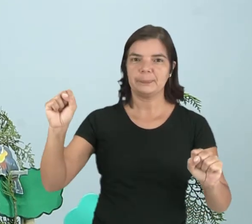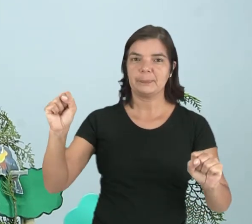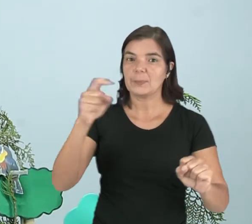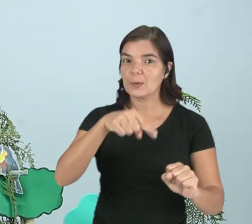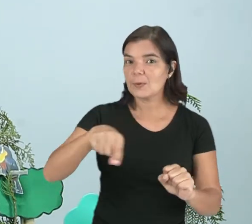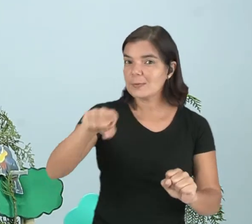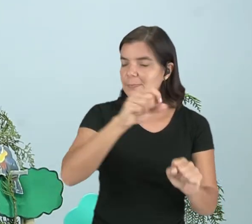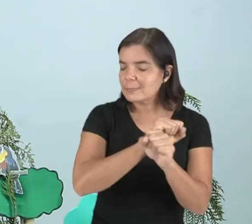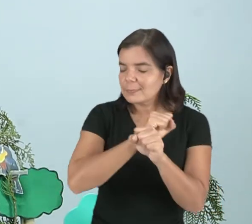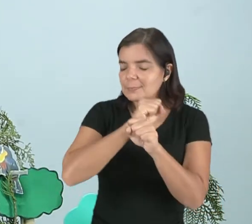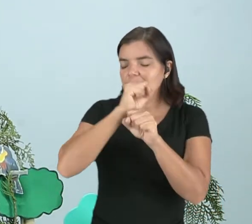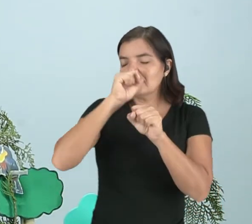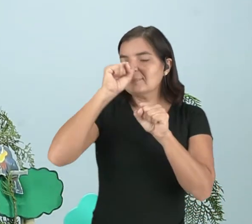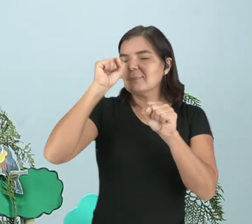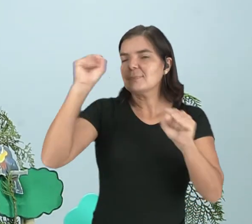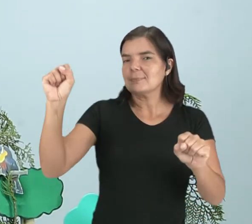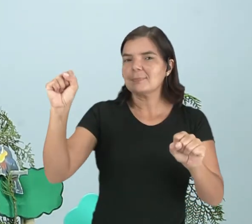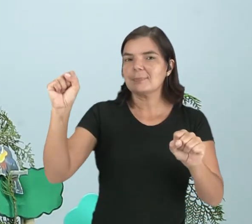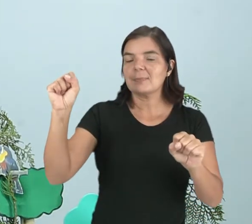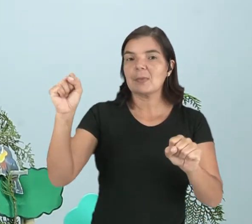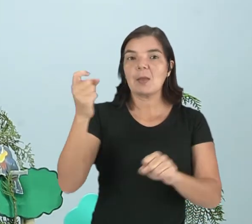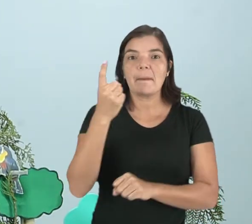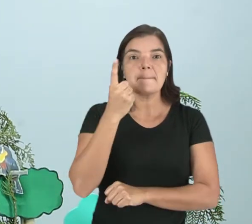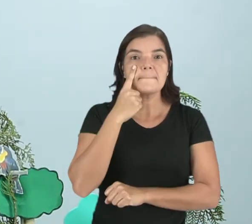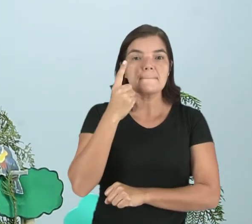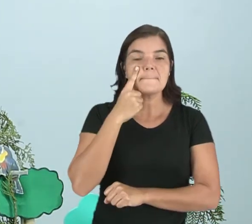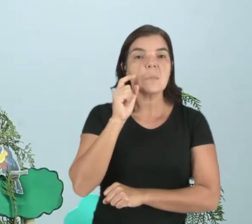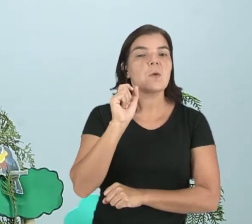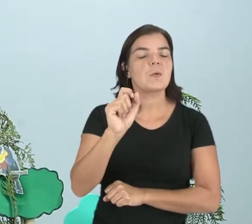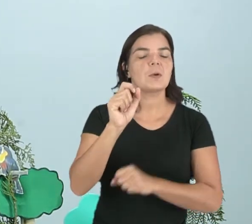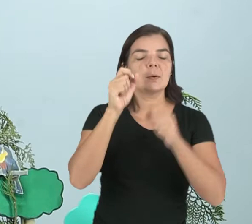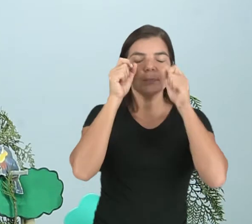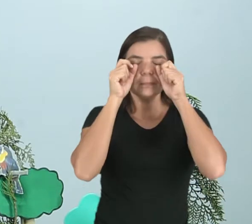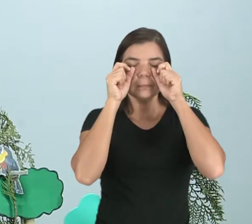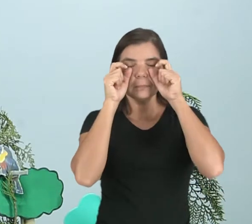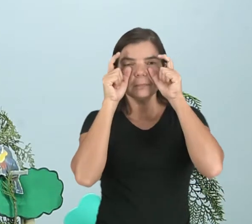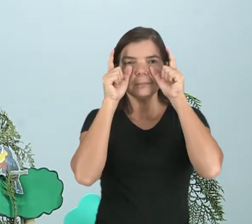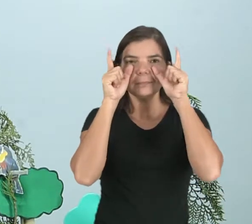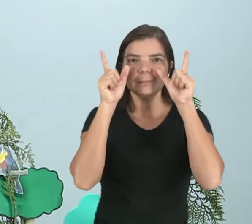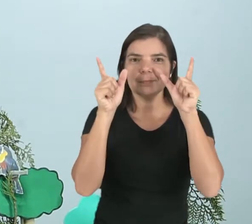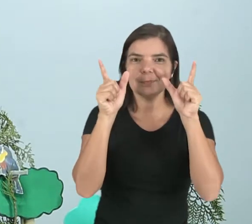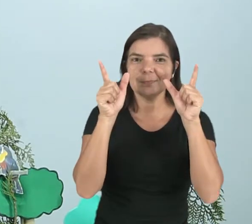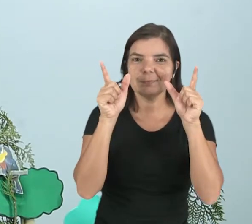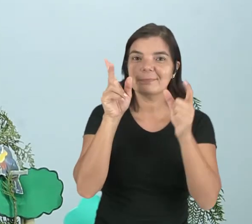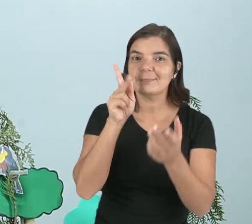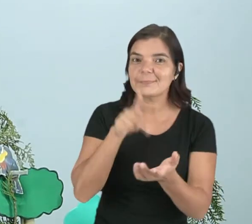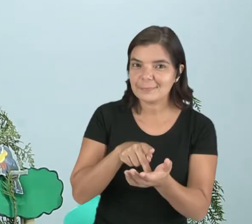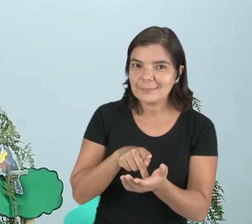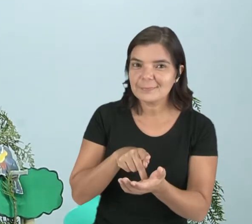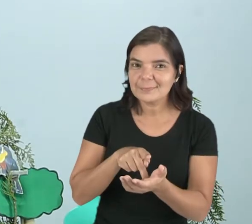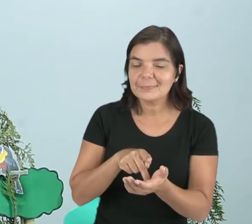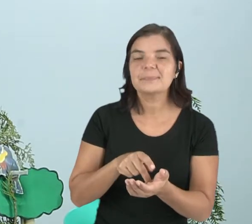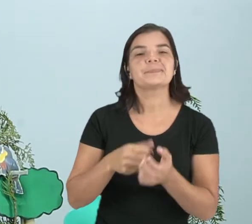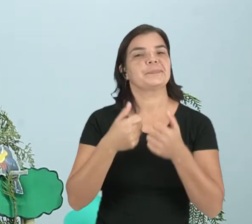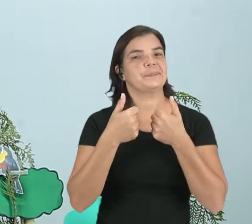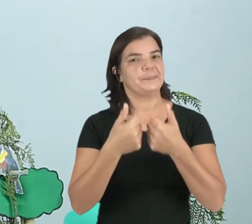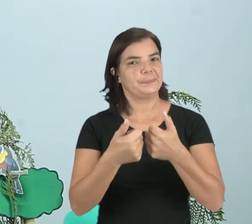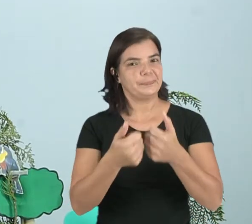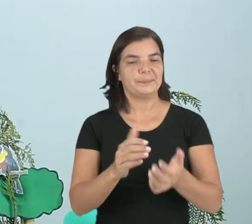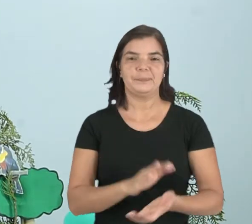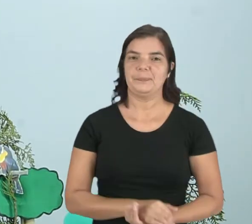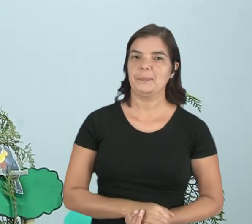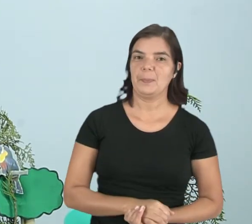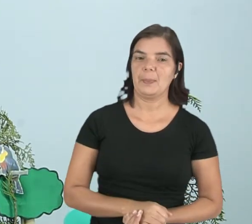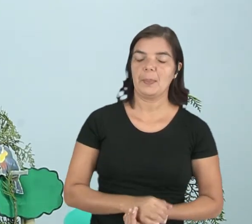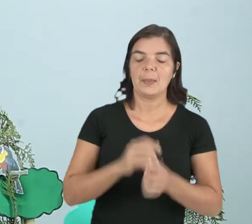você acorda, a primeira coisa que você faz é abrir os olhos, certo? Muito bem. E